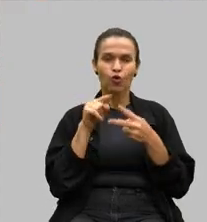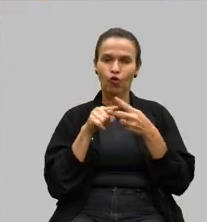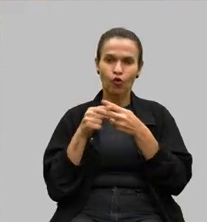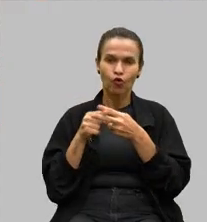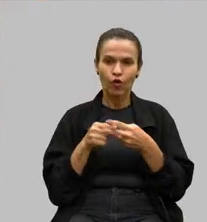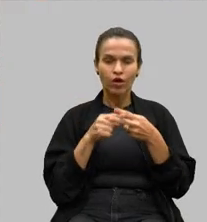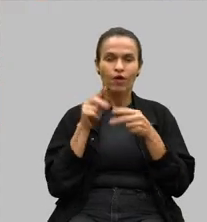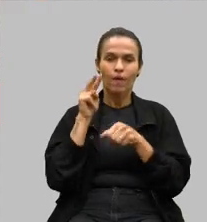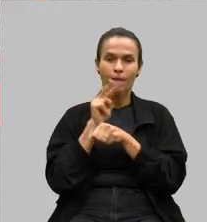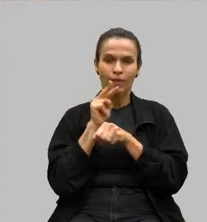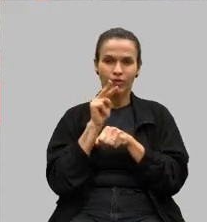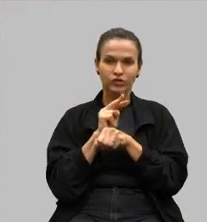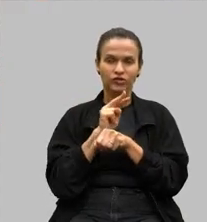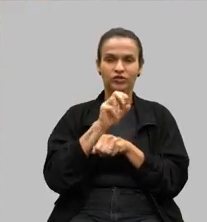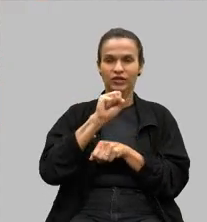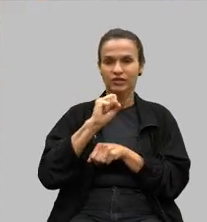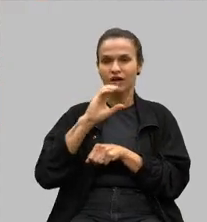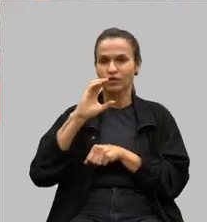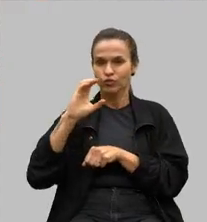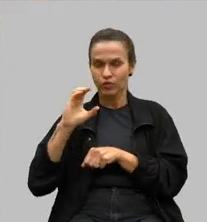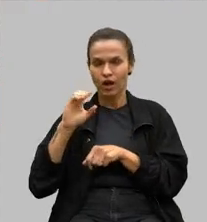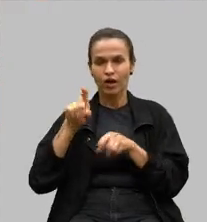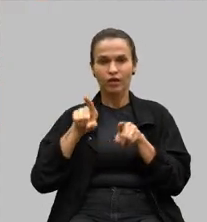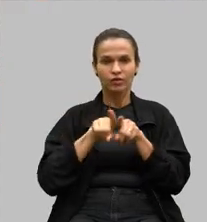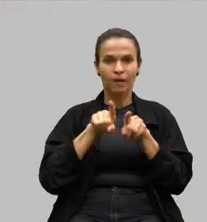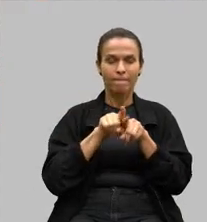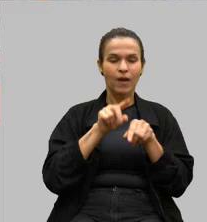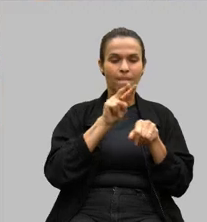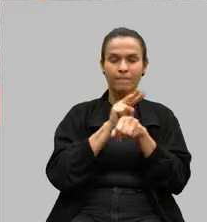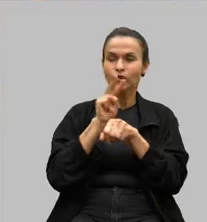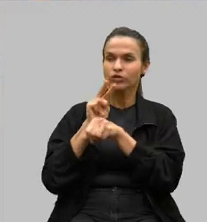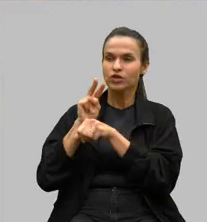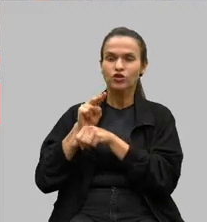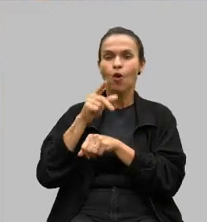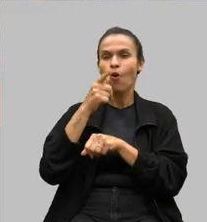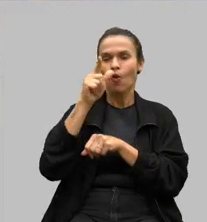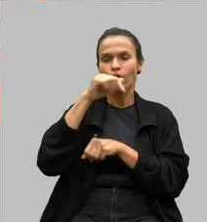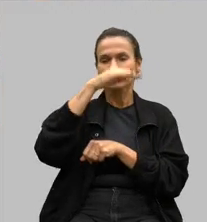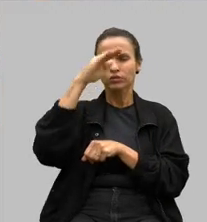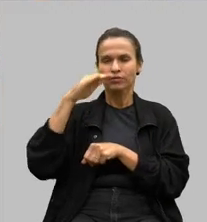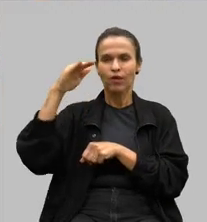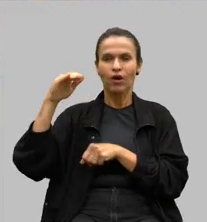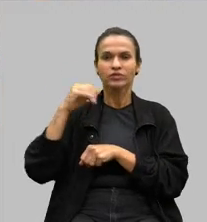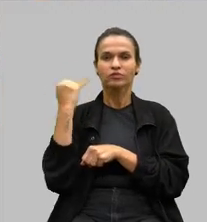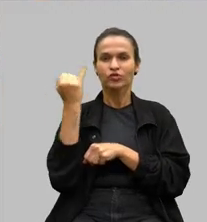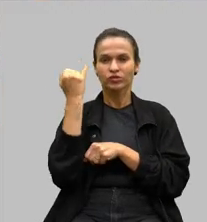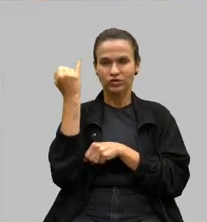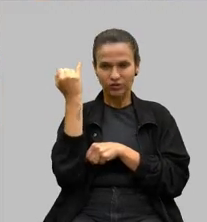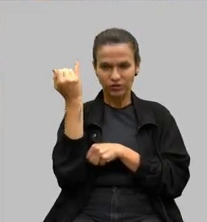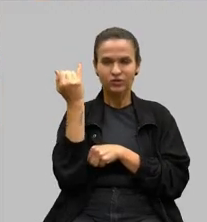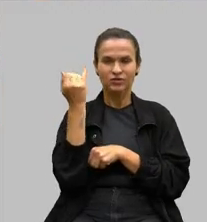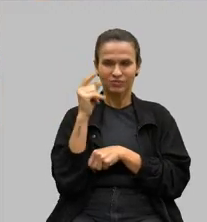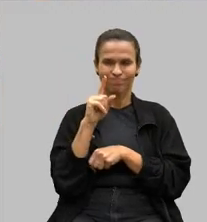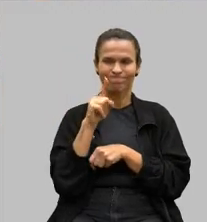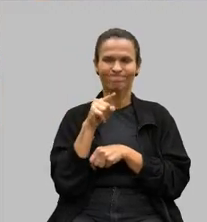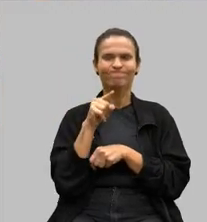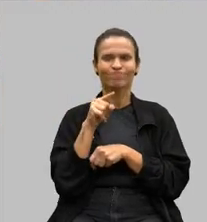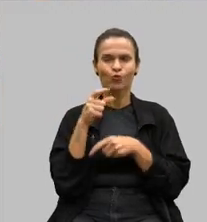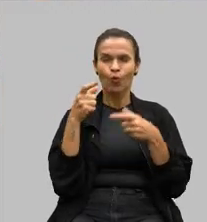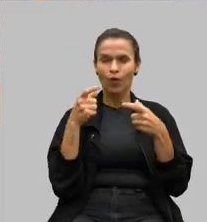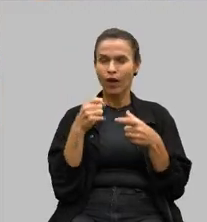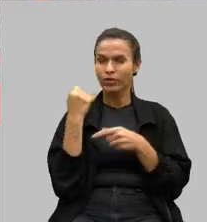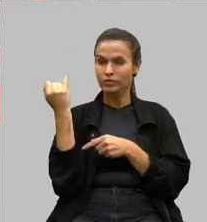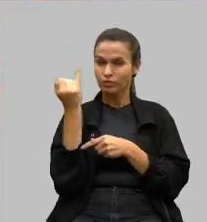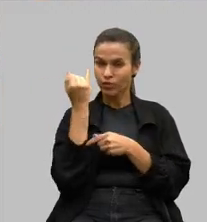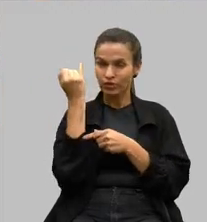a Serra do Curral e proteger outras Serras importantes que são patrimônios importantíssimos a